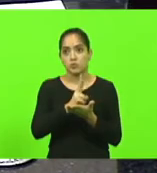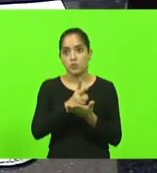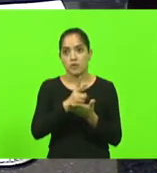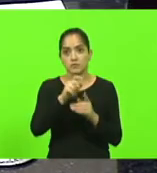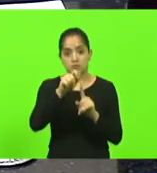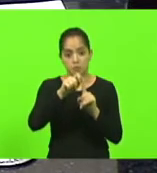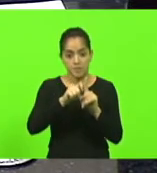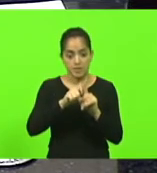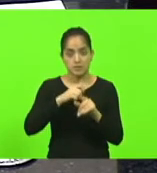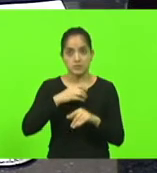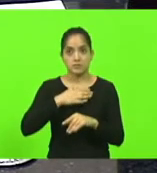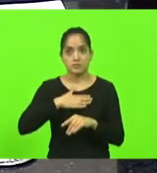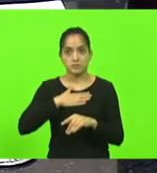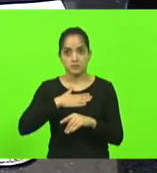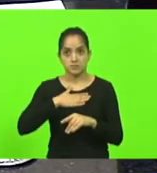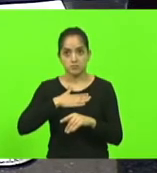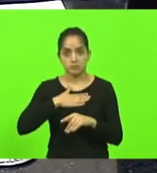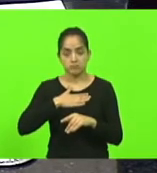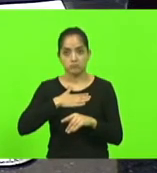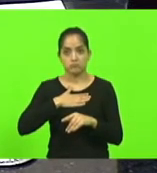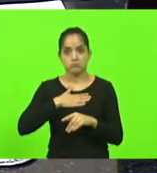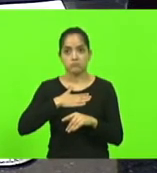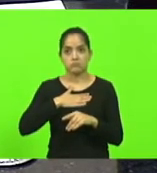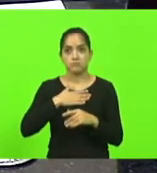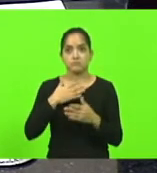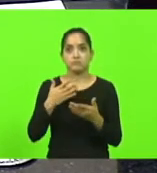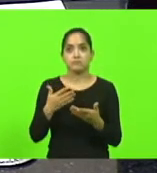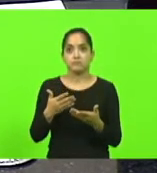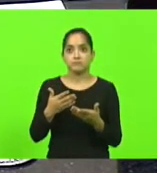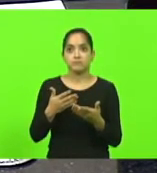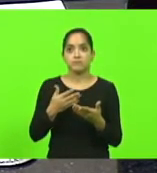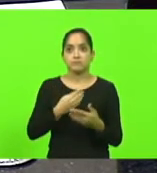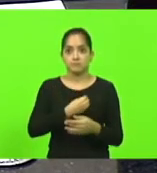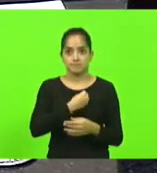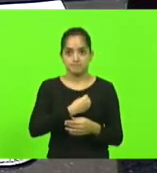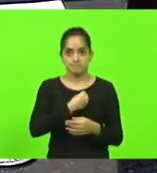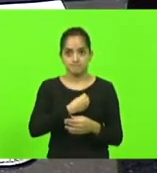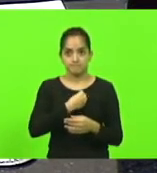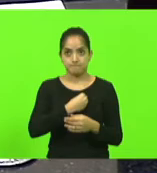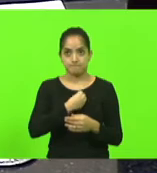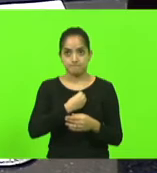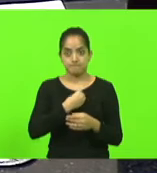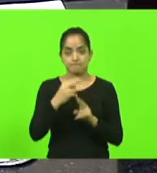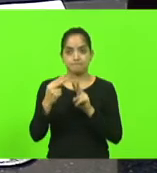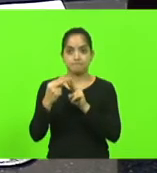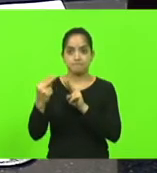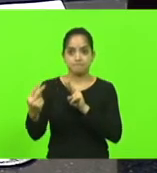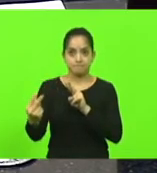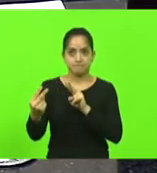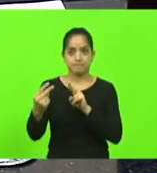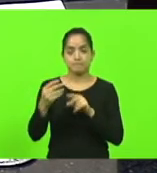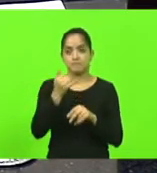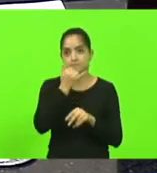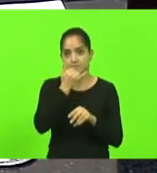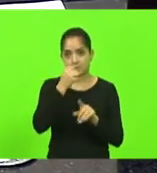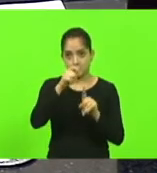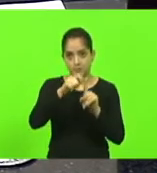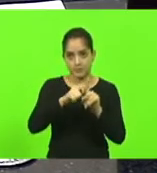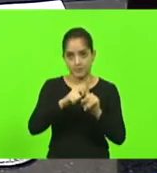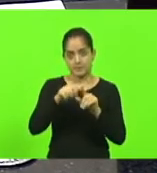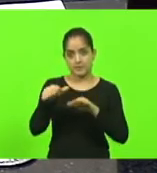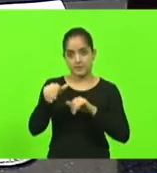agosto ainda com a possibilidade de ser presencial e virtual. no mês de setembro, desculpa, mês de